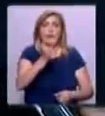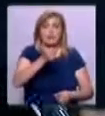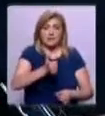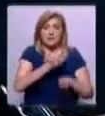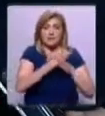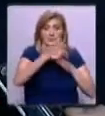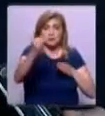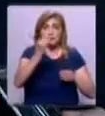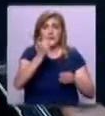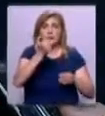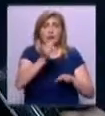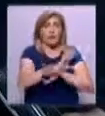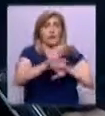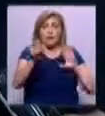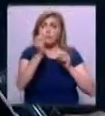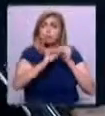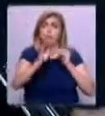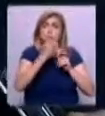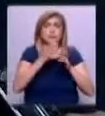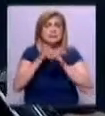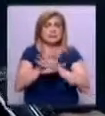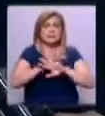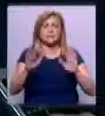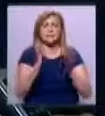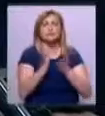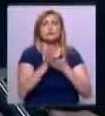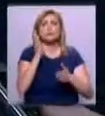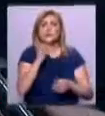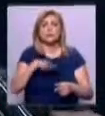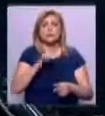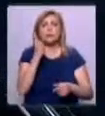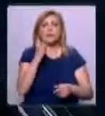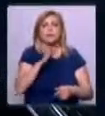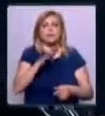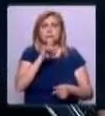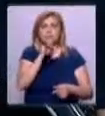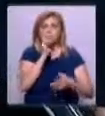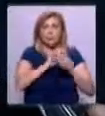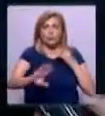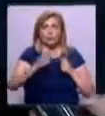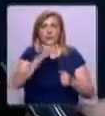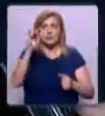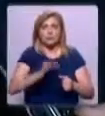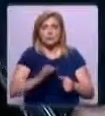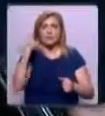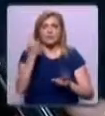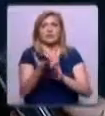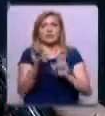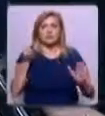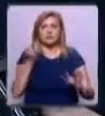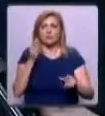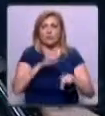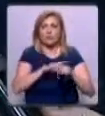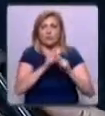de 2015 acabaram-se as reposições parciais. Só pode haver, para nós, uma saída. Reposição total daquilo que foi retirado durante este